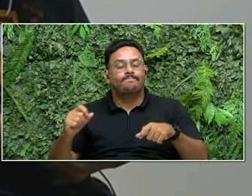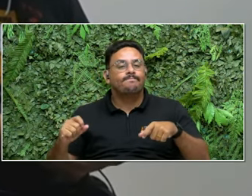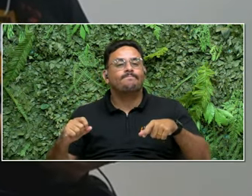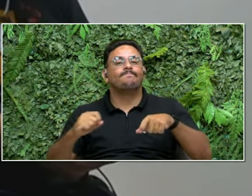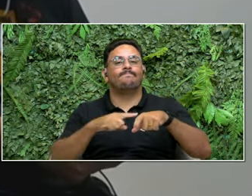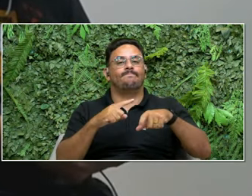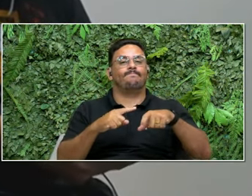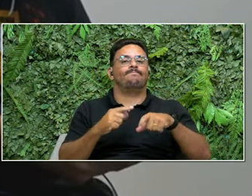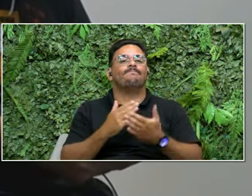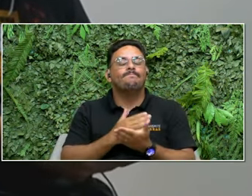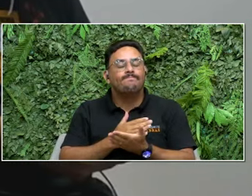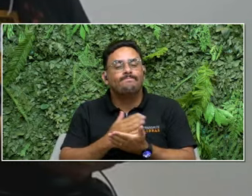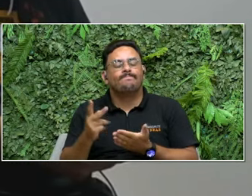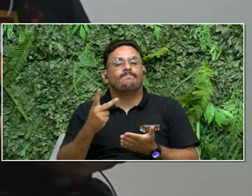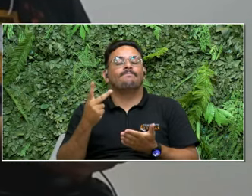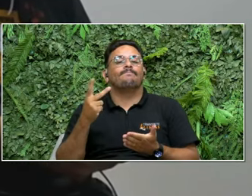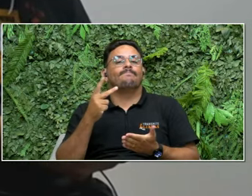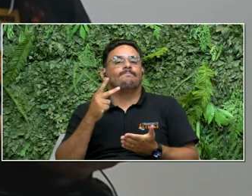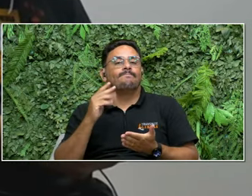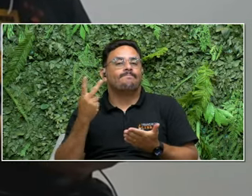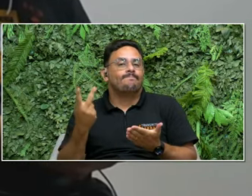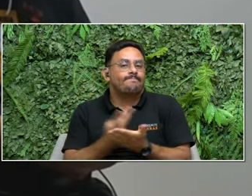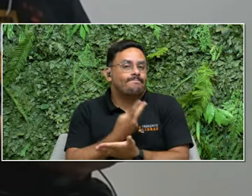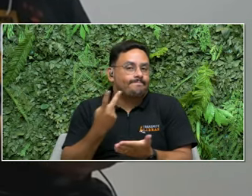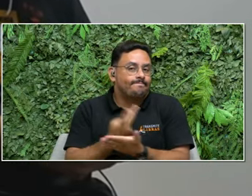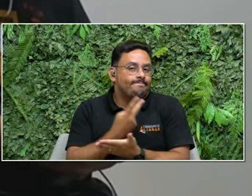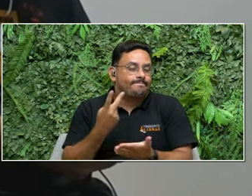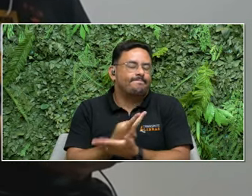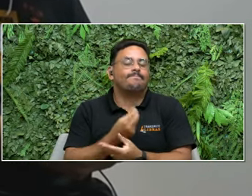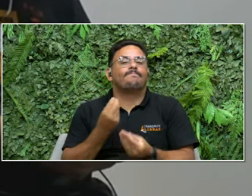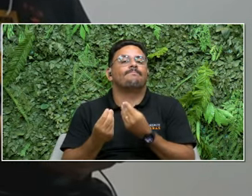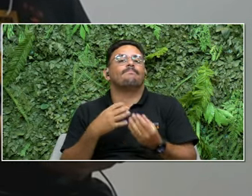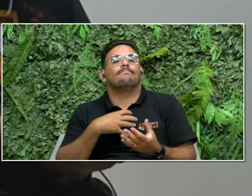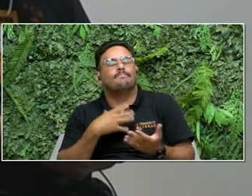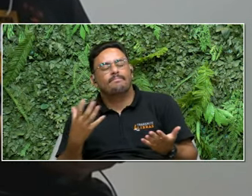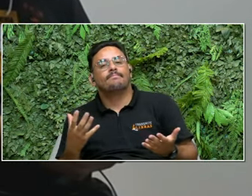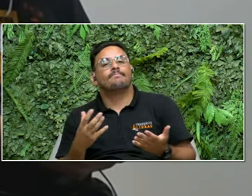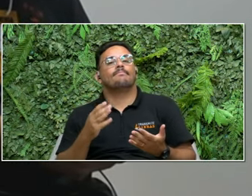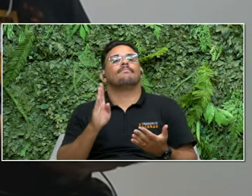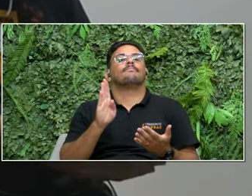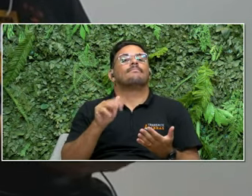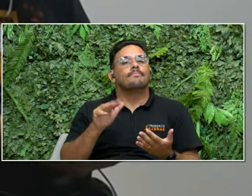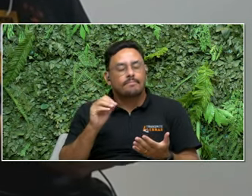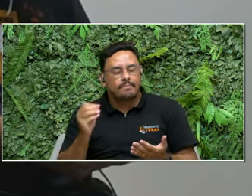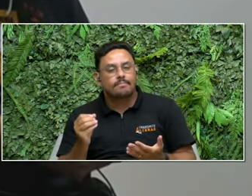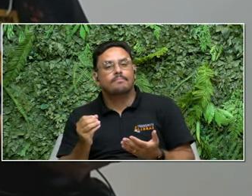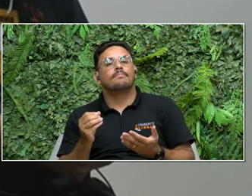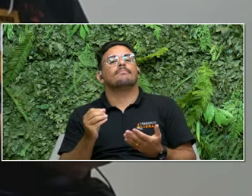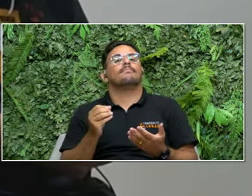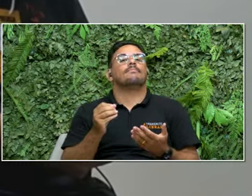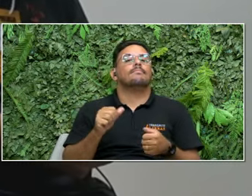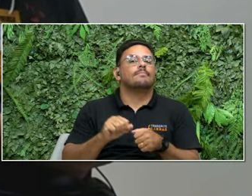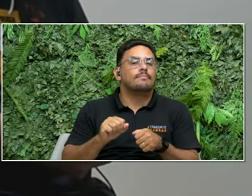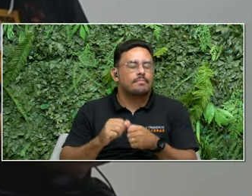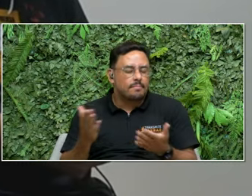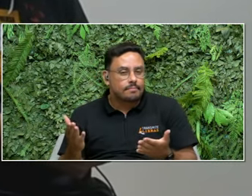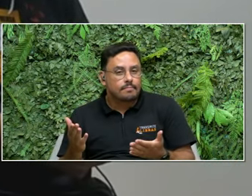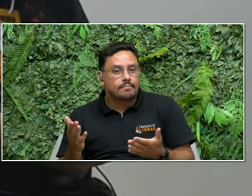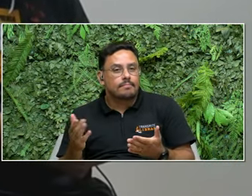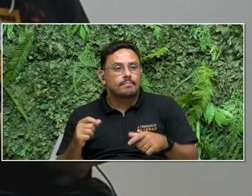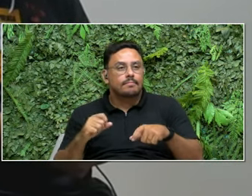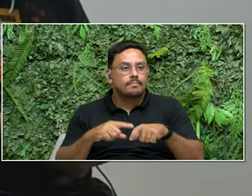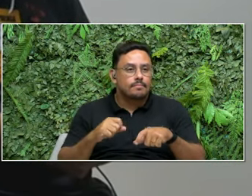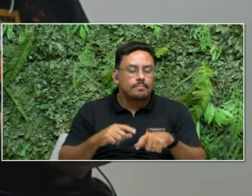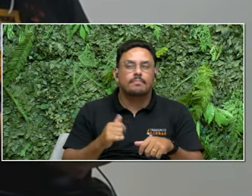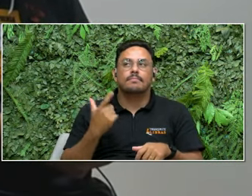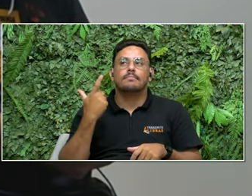Tomou Gol ali no começo ali num numa falha que não pode acontecer e sem tirar o méritos do Bruno fux mas ele é um jogador de inferioridade técnica